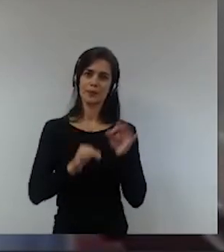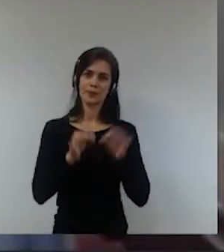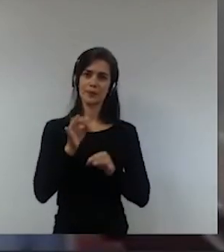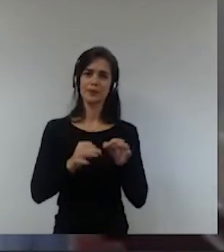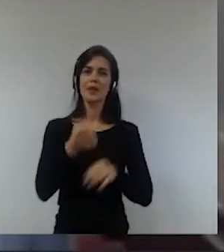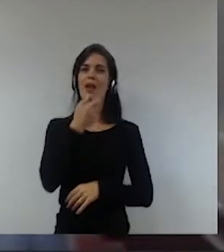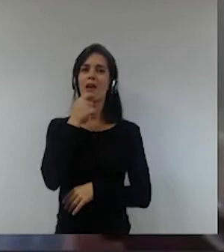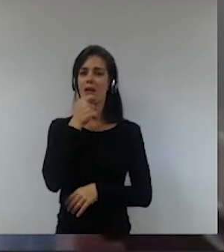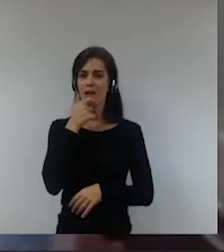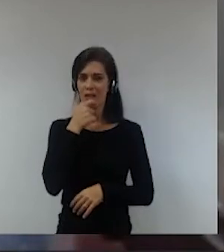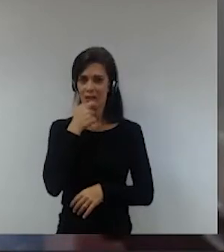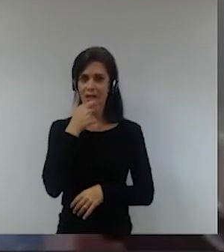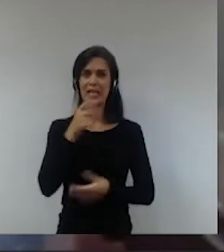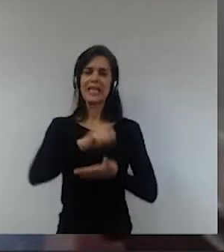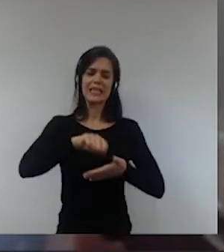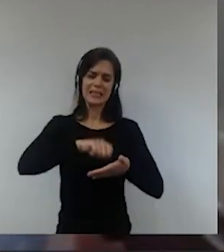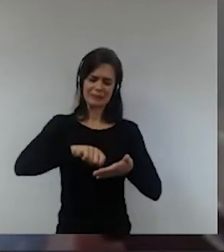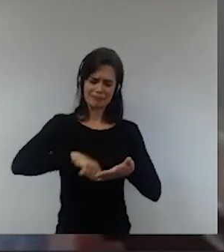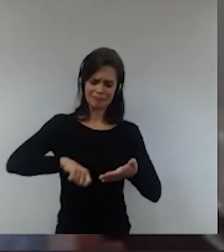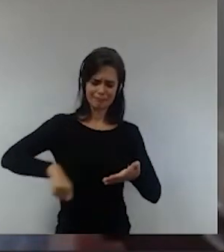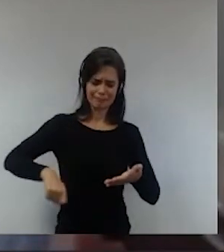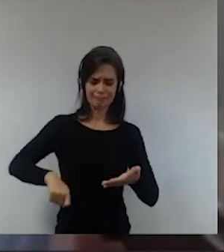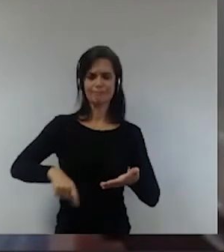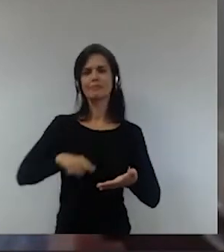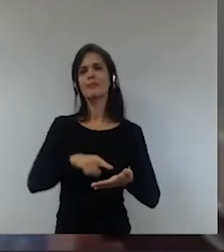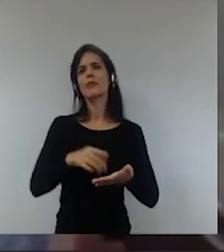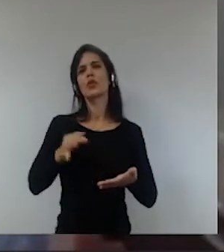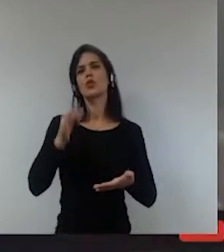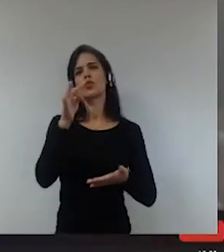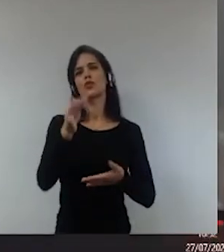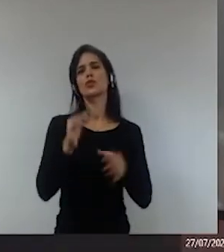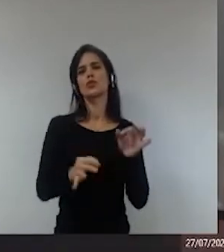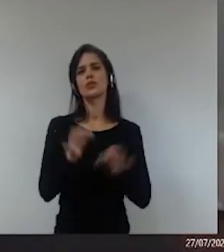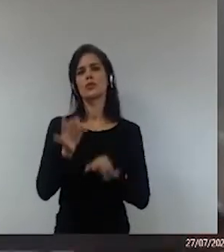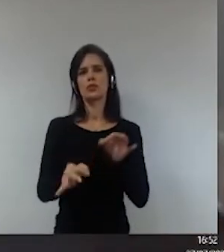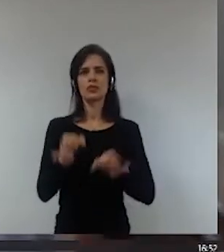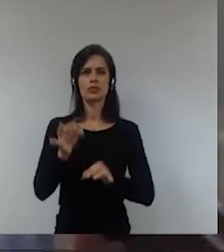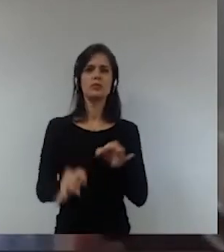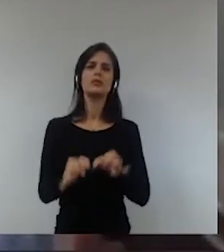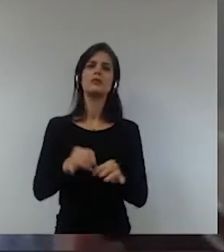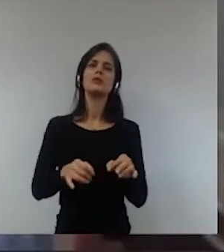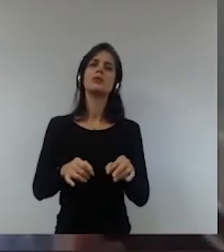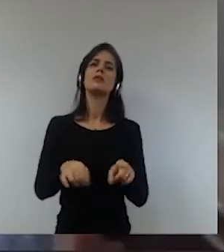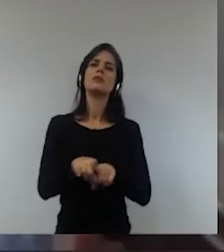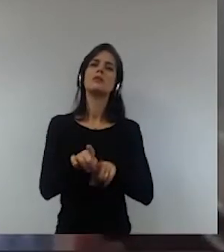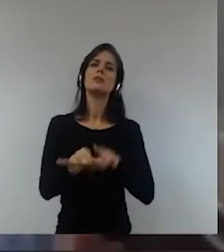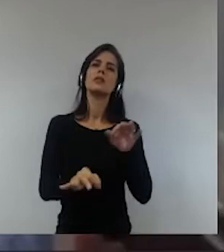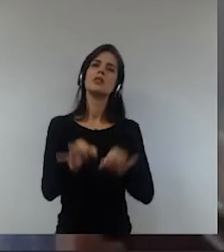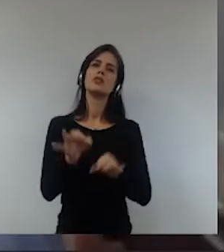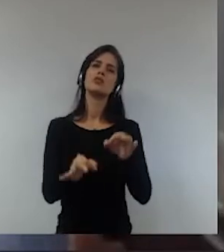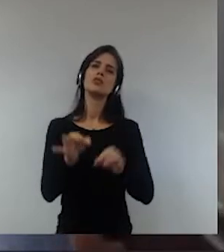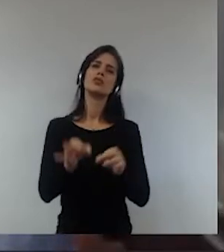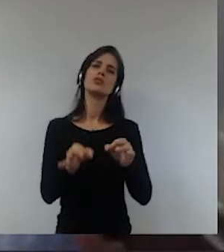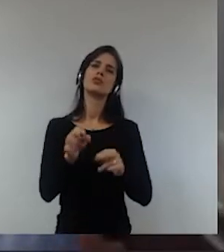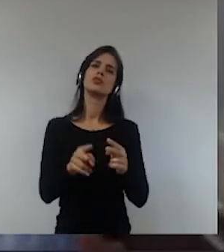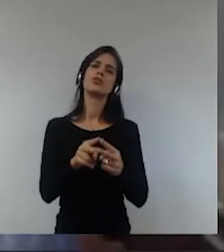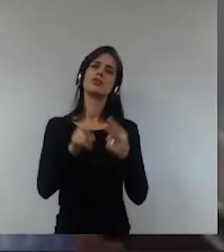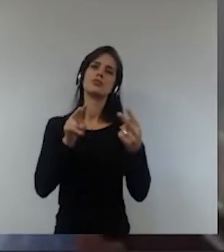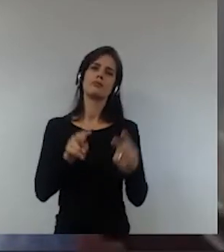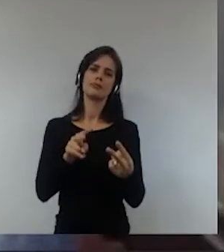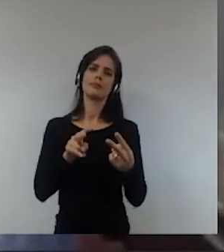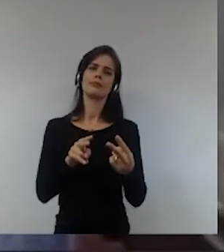que escreve muito a respeito do futuro da justiça, inclusive da justiça digital. Um ano